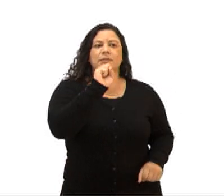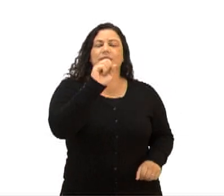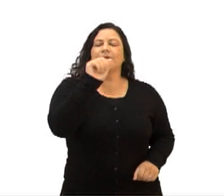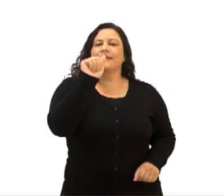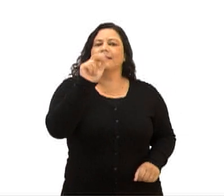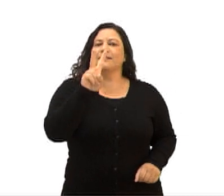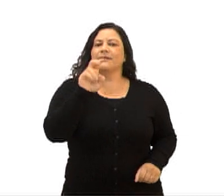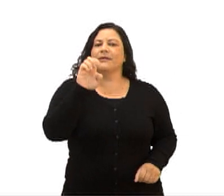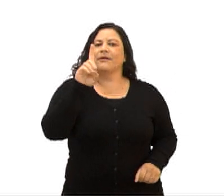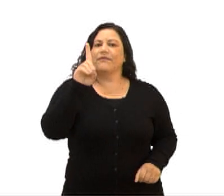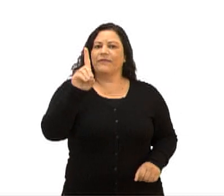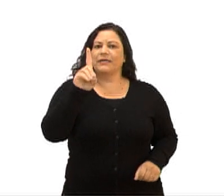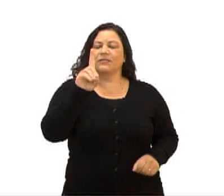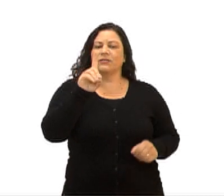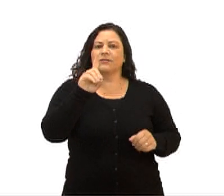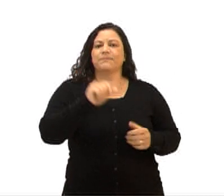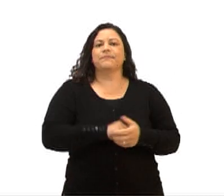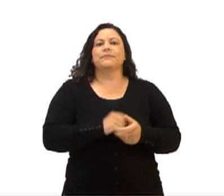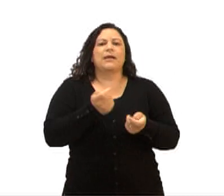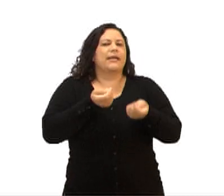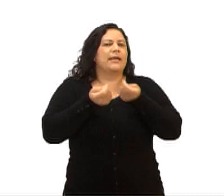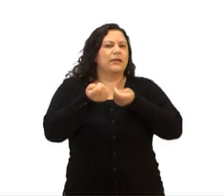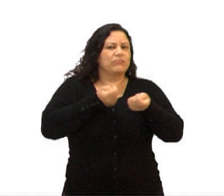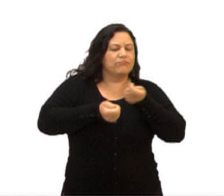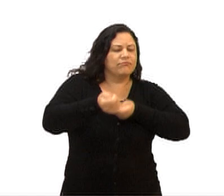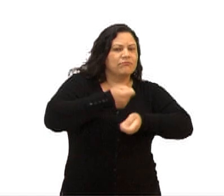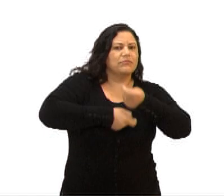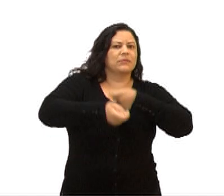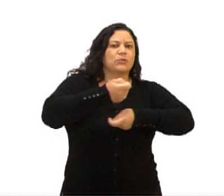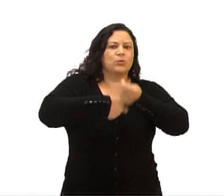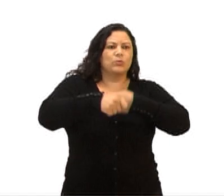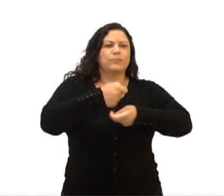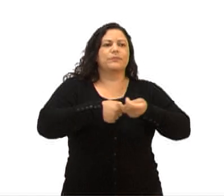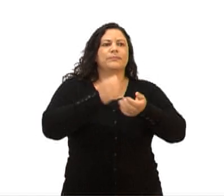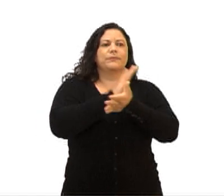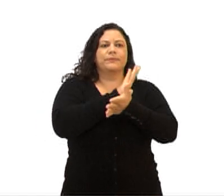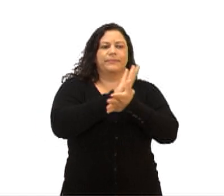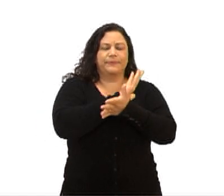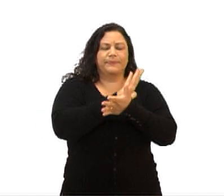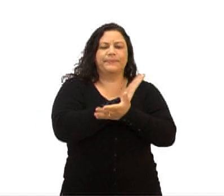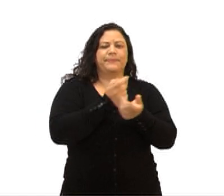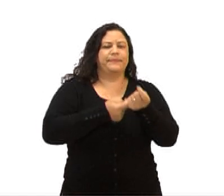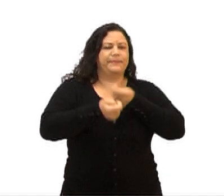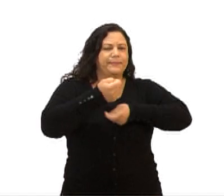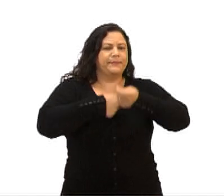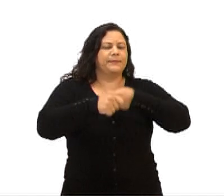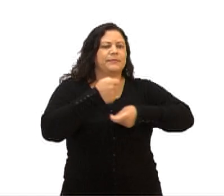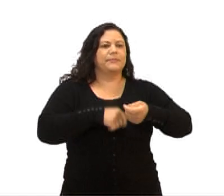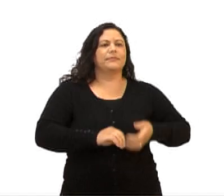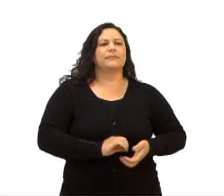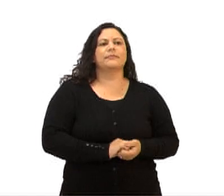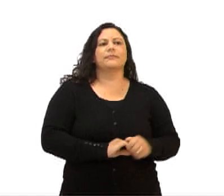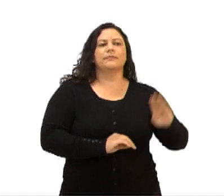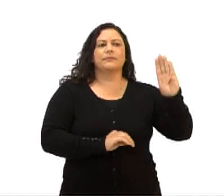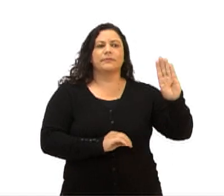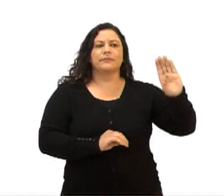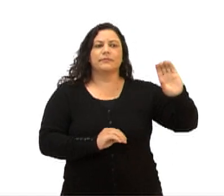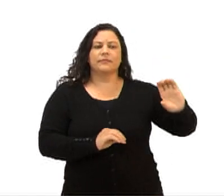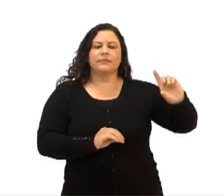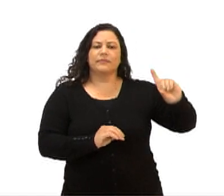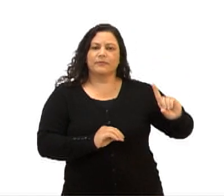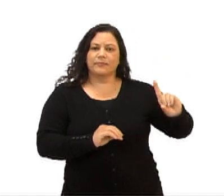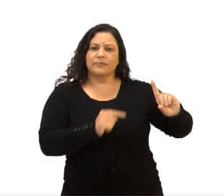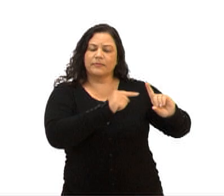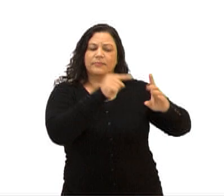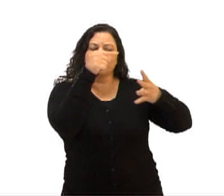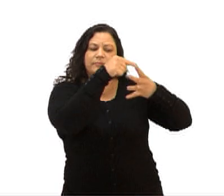economizar, tá? Hasn't saved, not has saved, haven't saved,